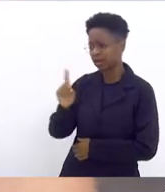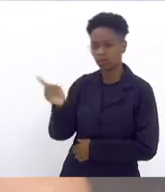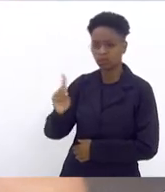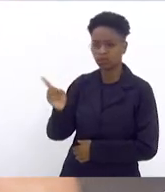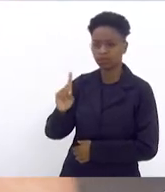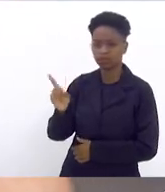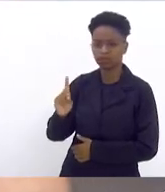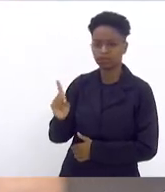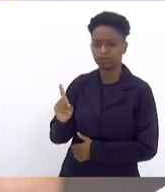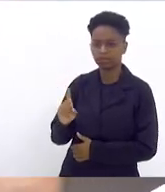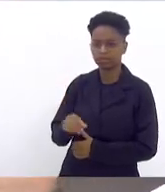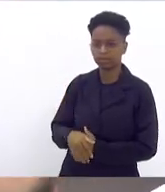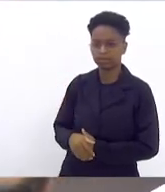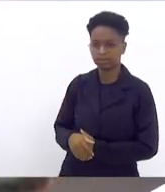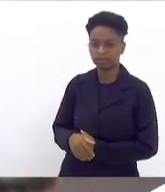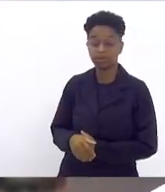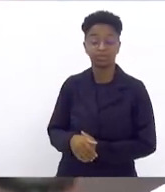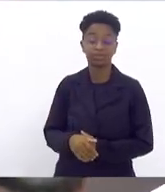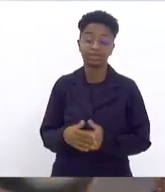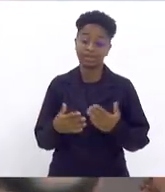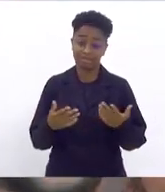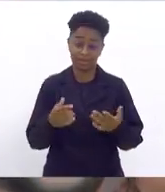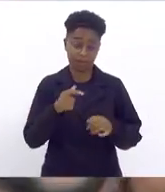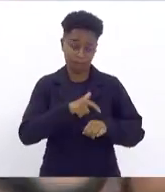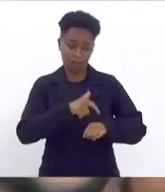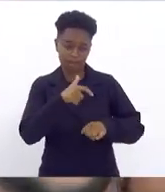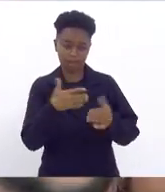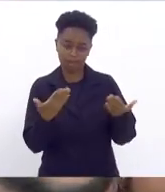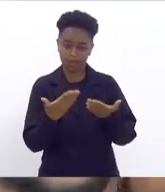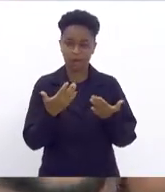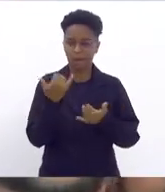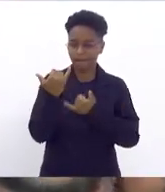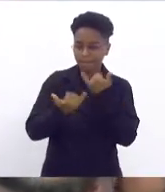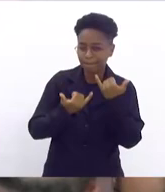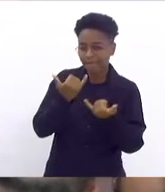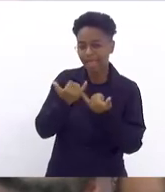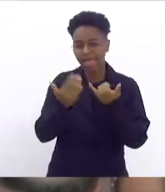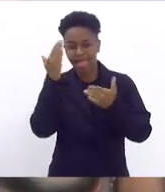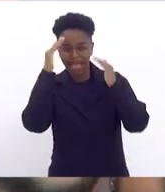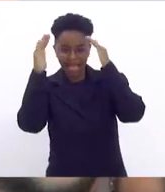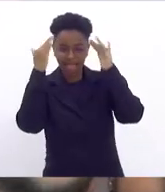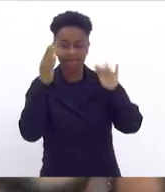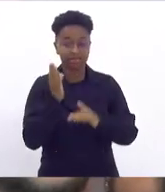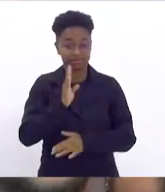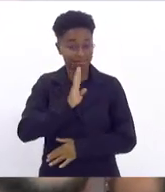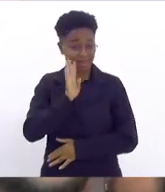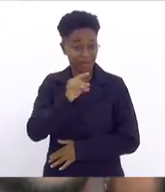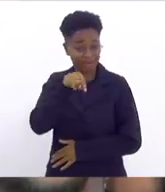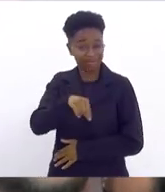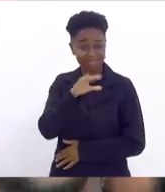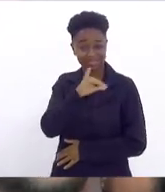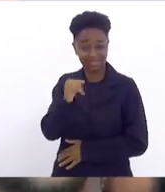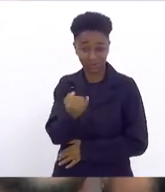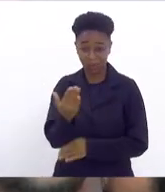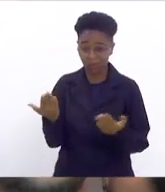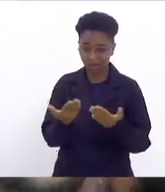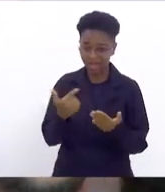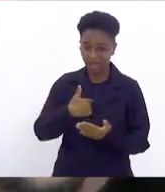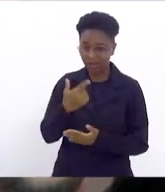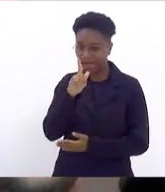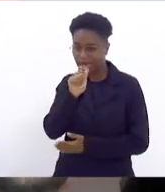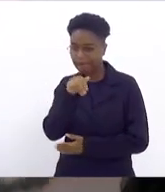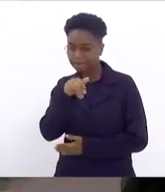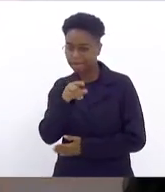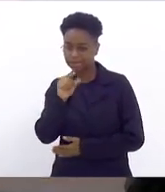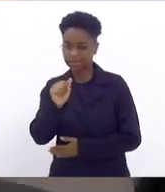falando para você contribuir, pô. Apesar desse momento lúdico e amoroso aqui da CCJ do dia de hoje, não, eu não estou gamada,